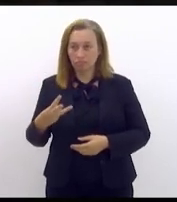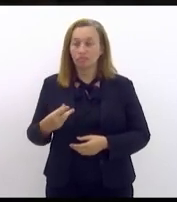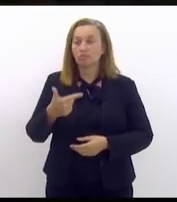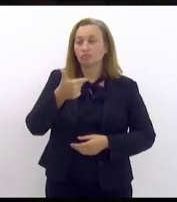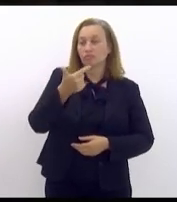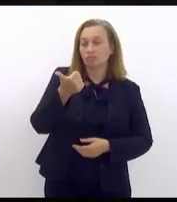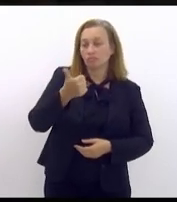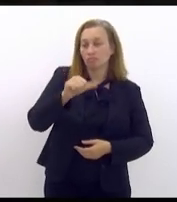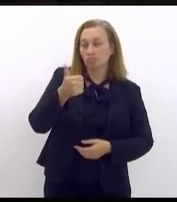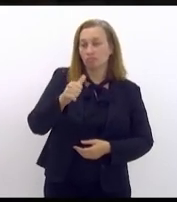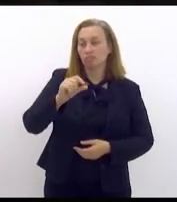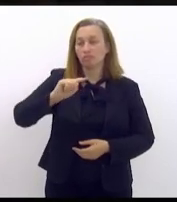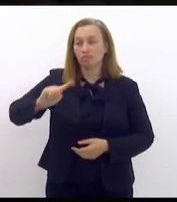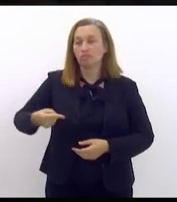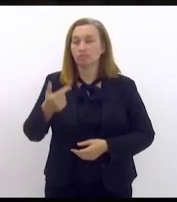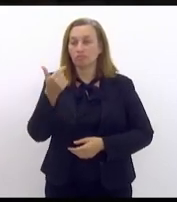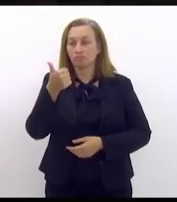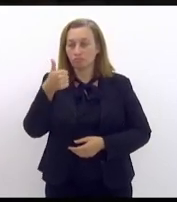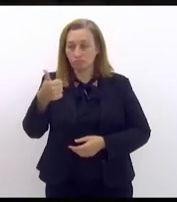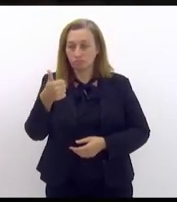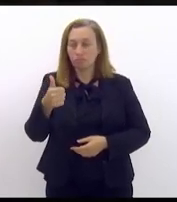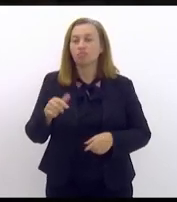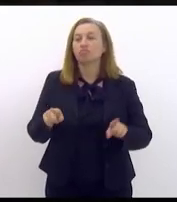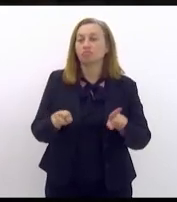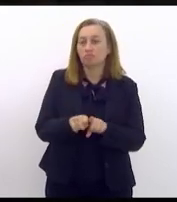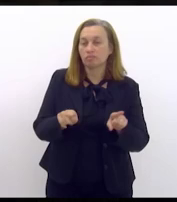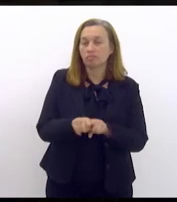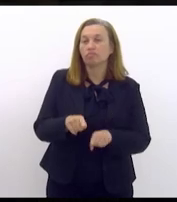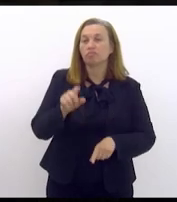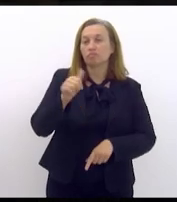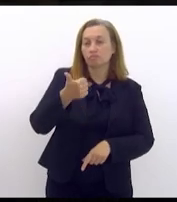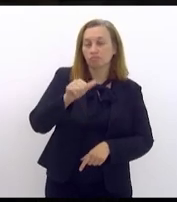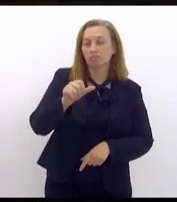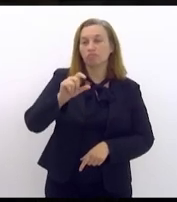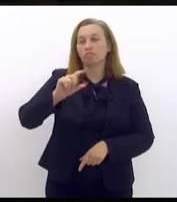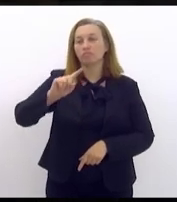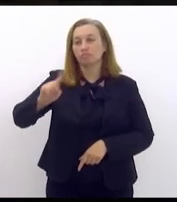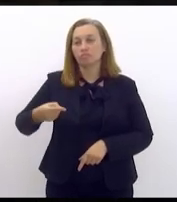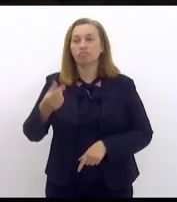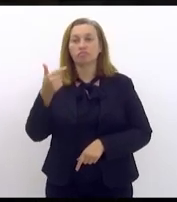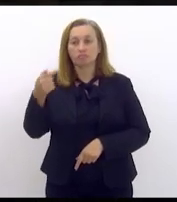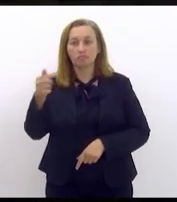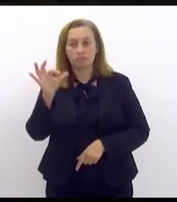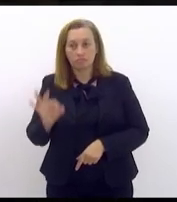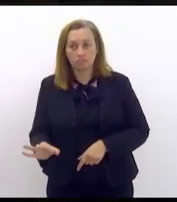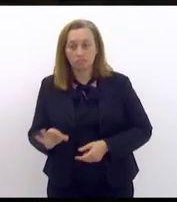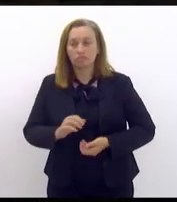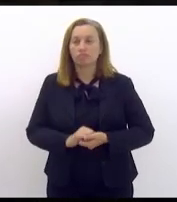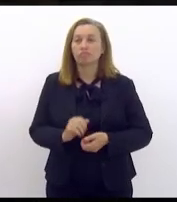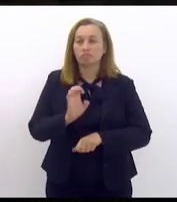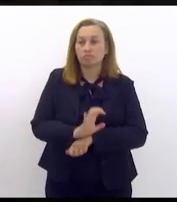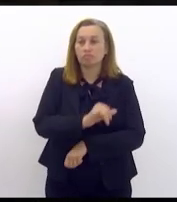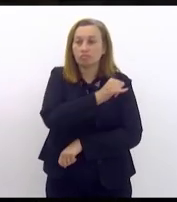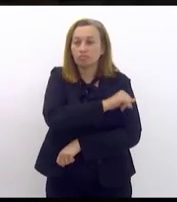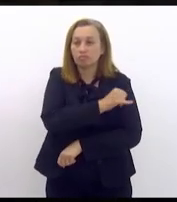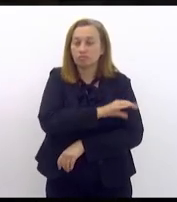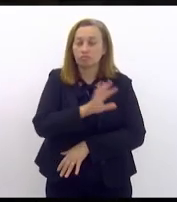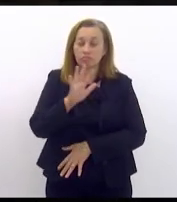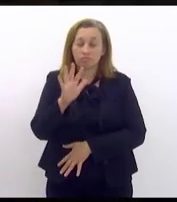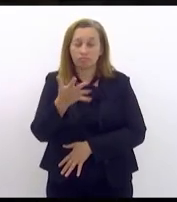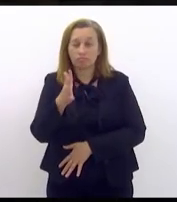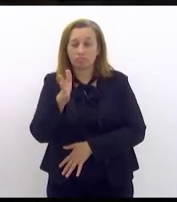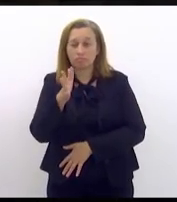e 11,7%, média 11,3% no estado do Rio de Janeiro. Uma